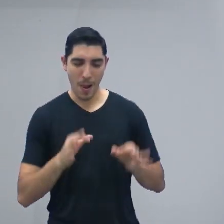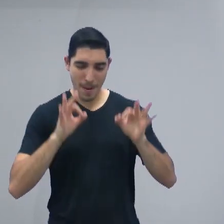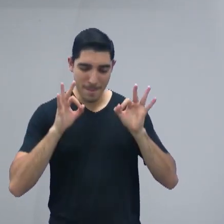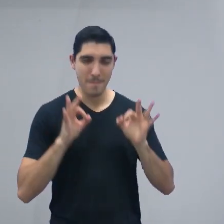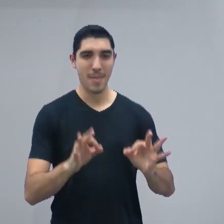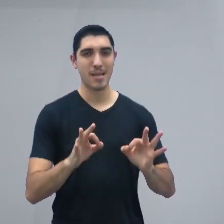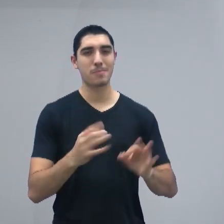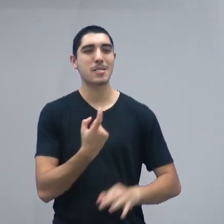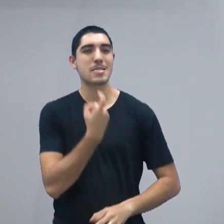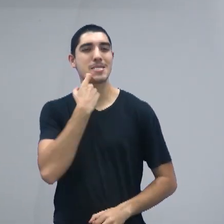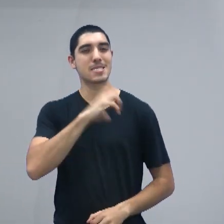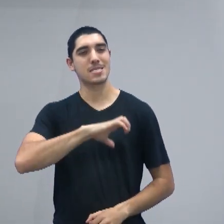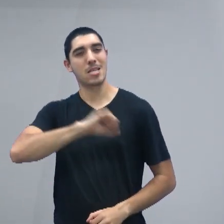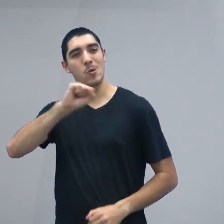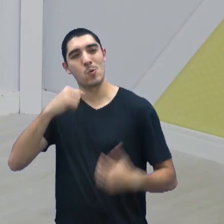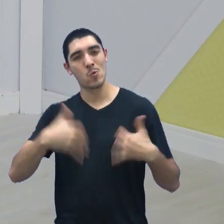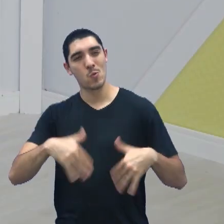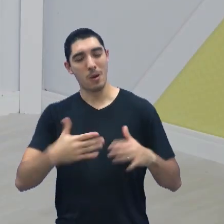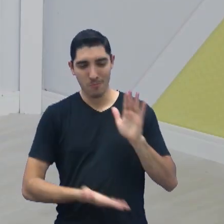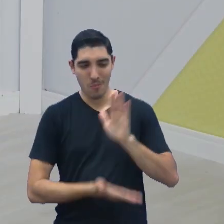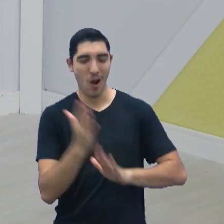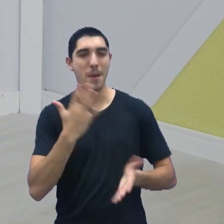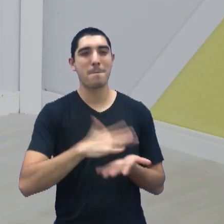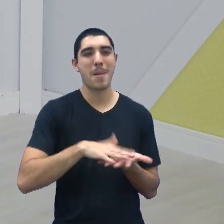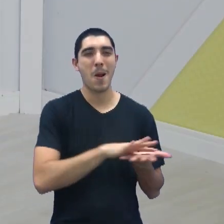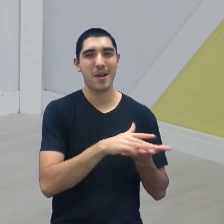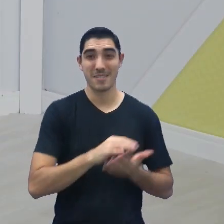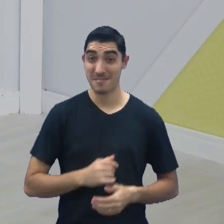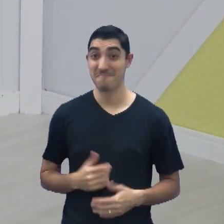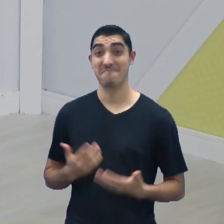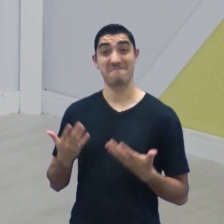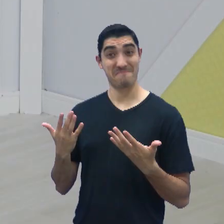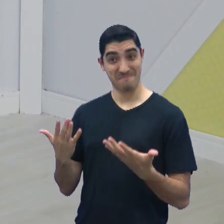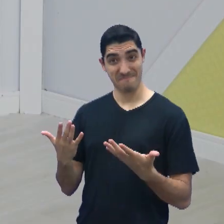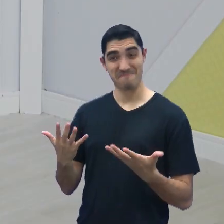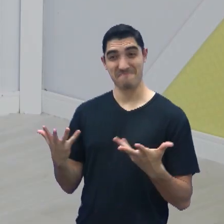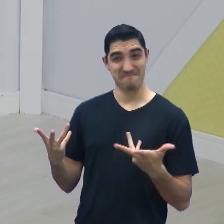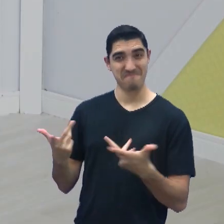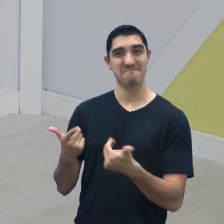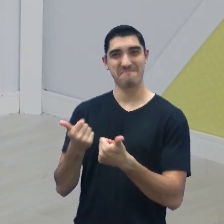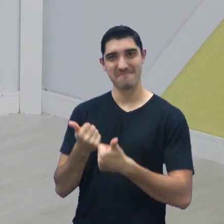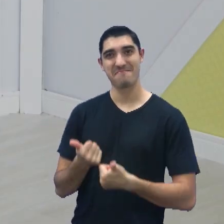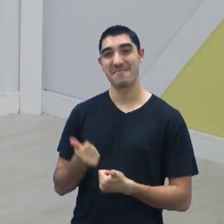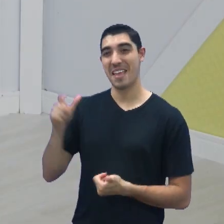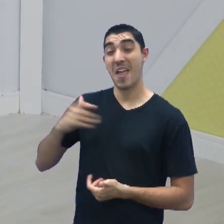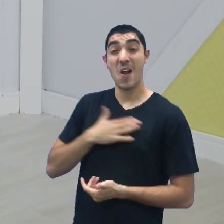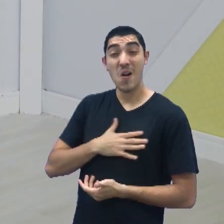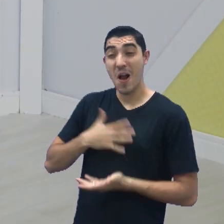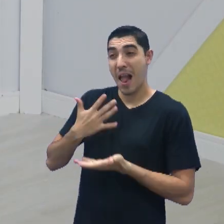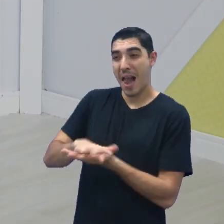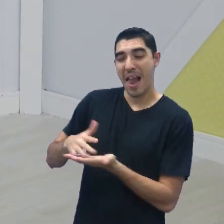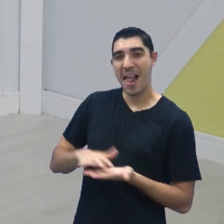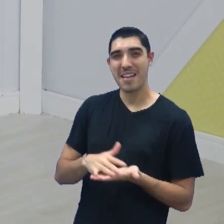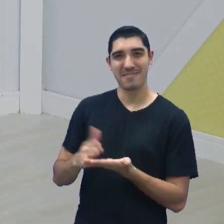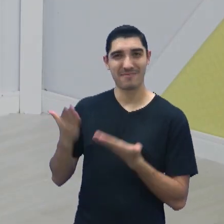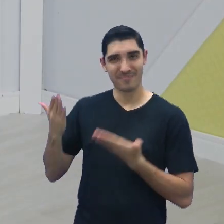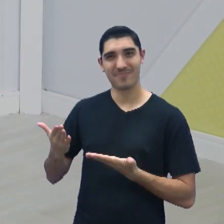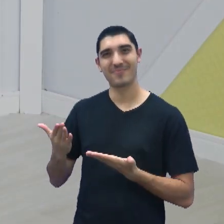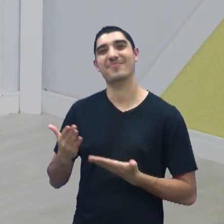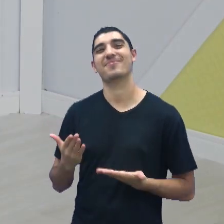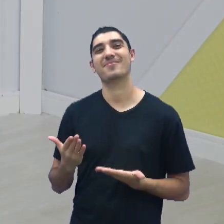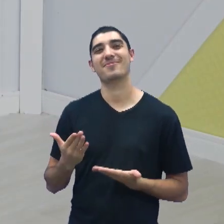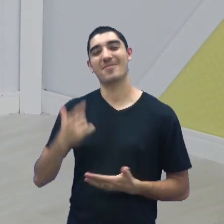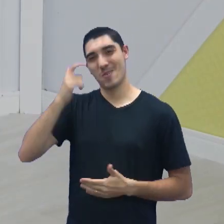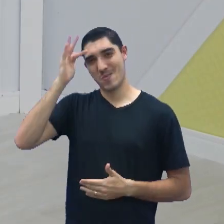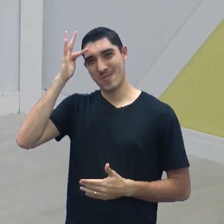oficialmente sextou. Bora pagodear. Que beleza, que beleza, o samba que lhe aguarda, Paulito, que beleza. Meu caro